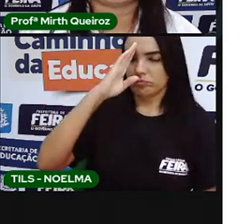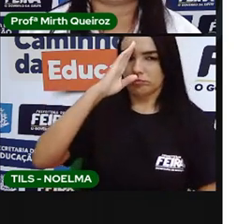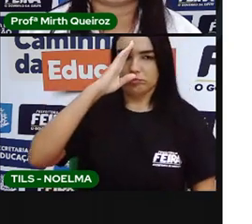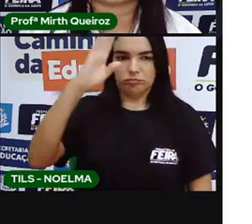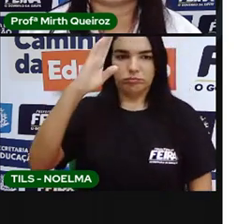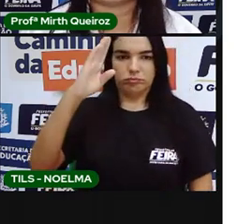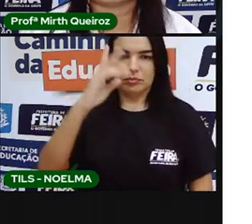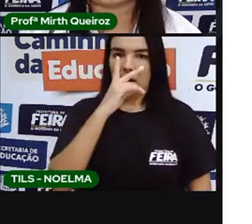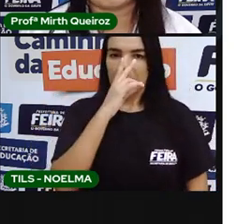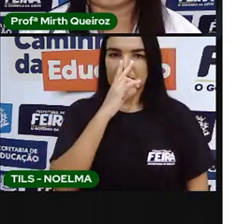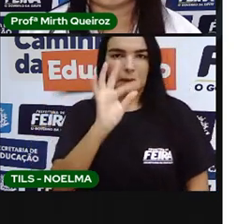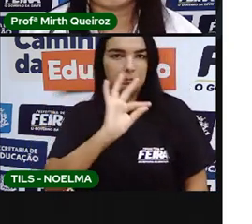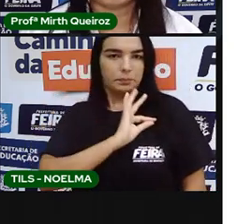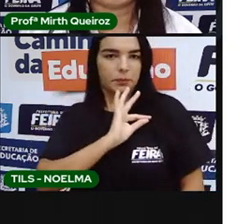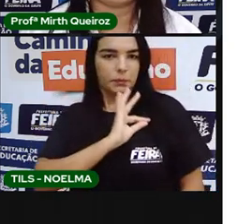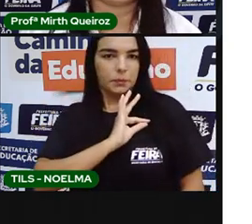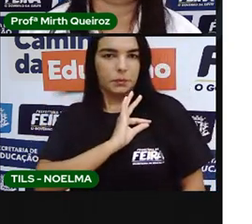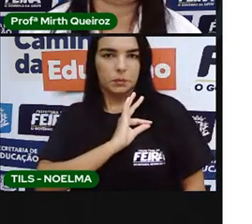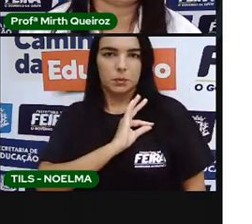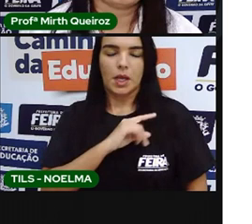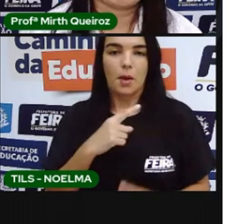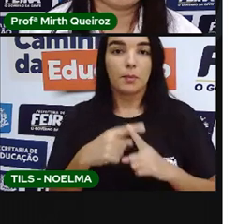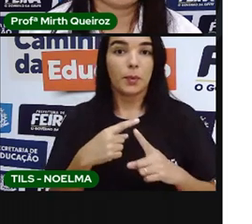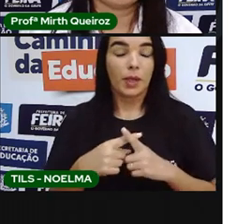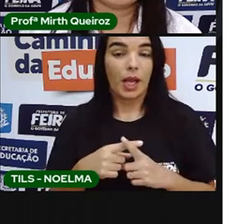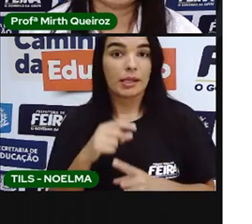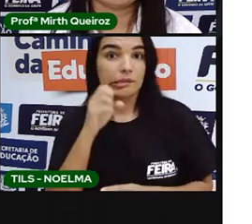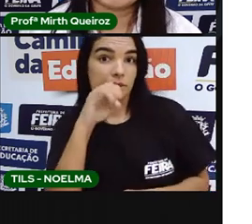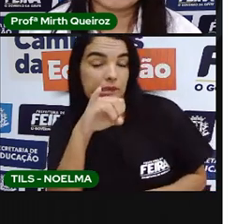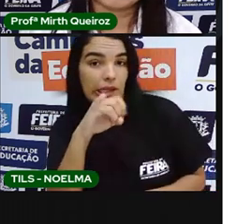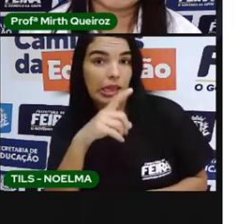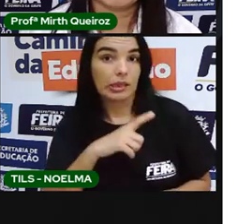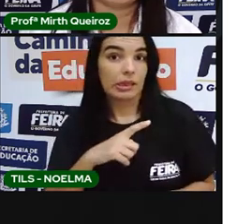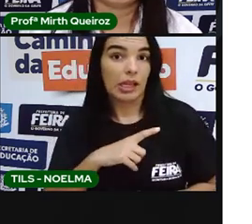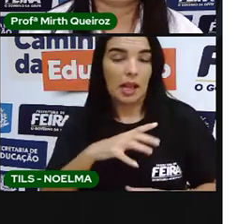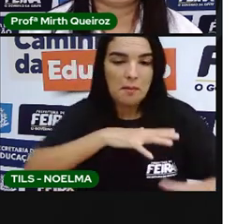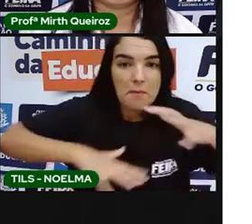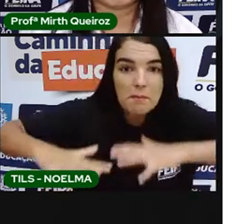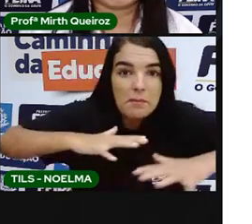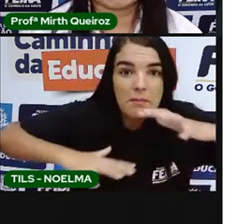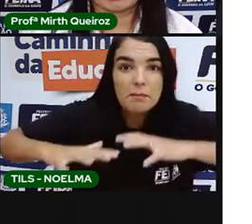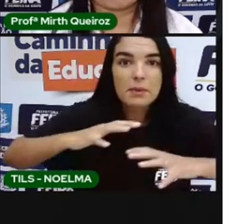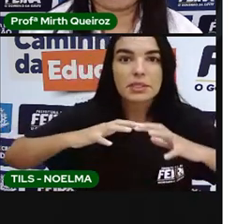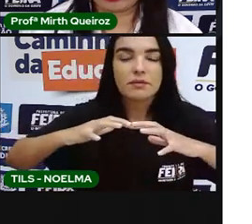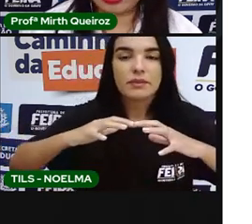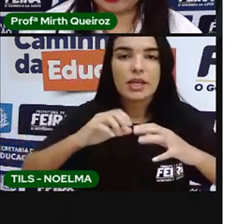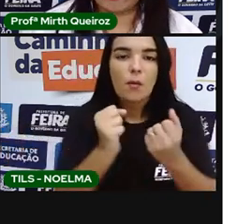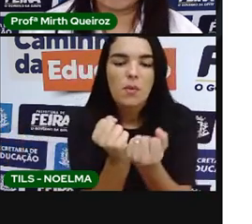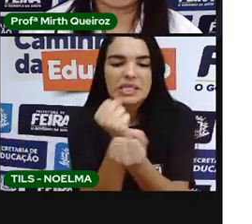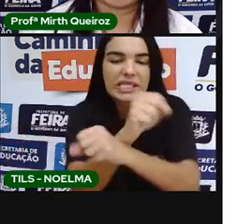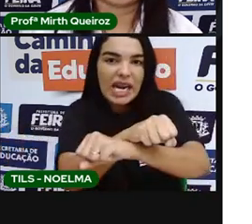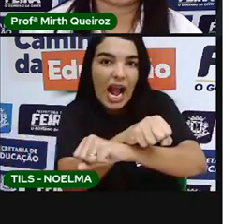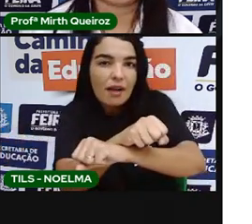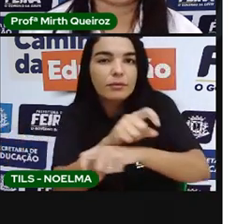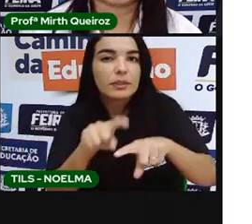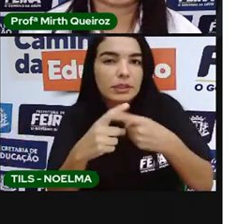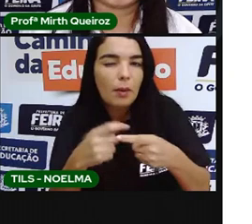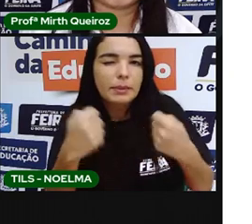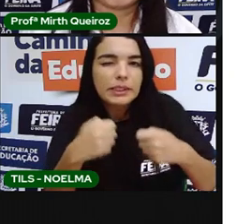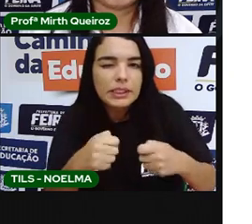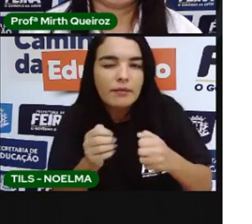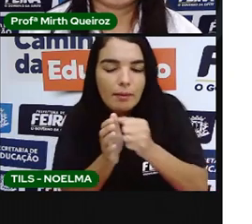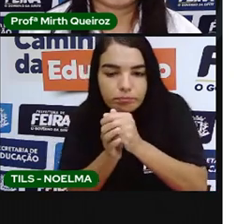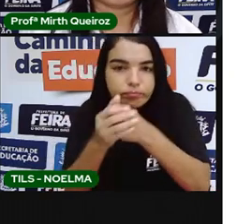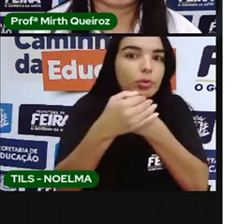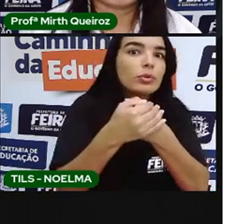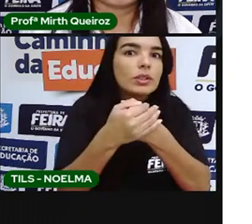pontas bem nas portas das salas o medo de algo manifestação dos escravos né então é uma forma de